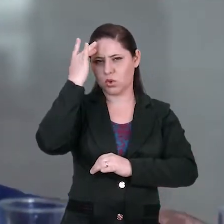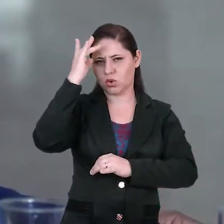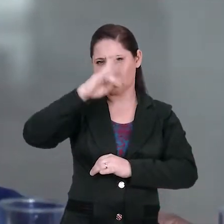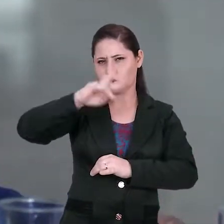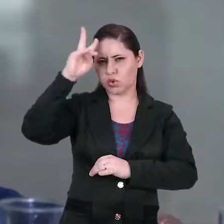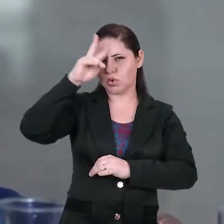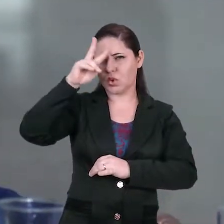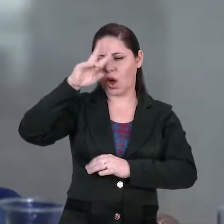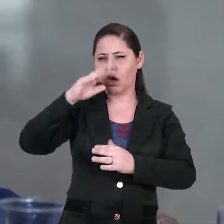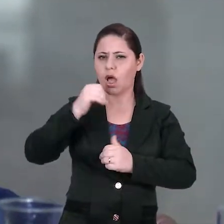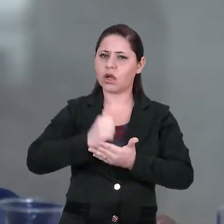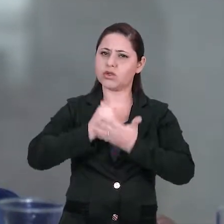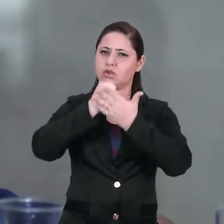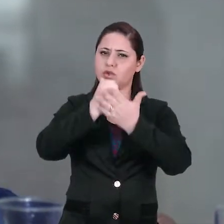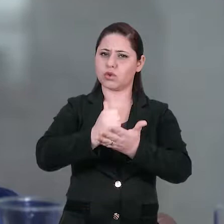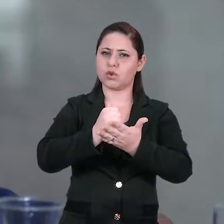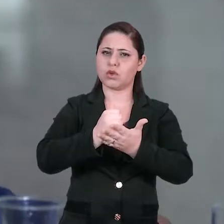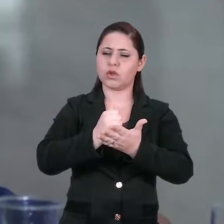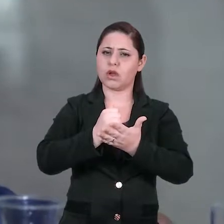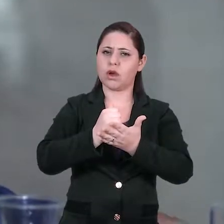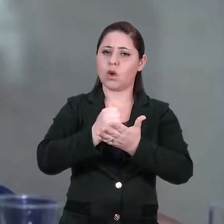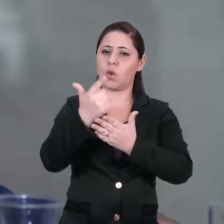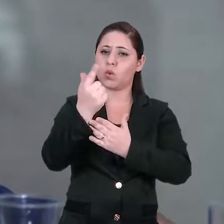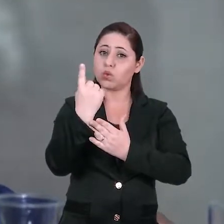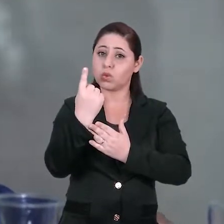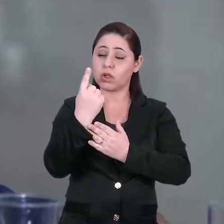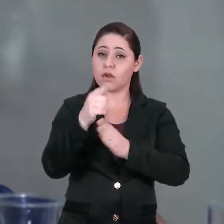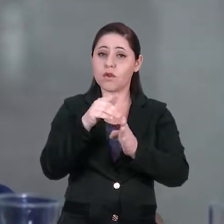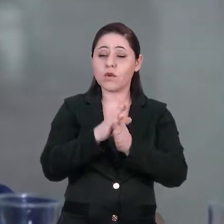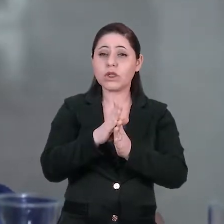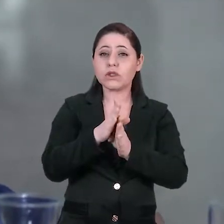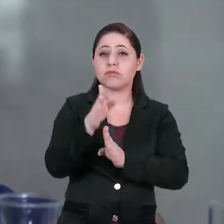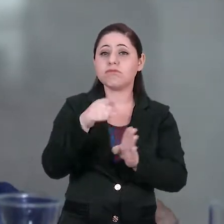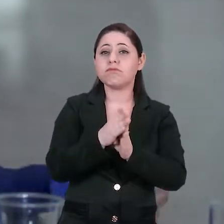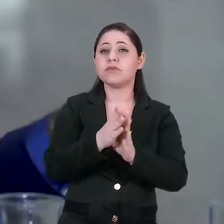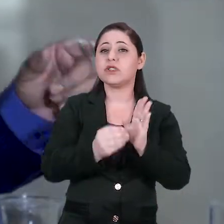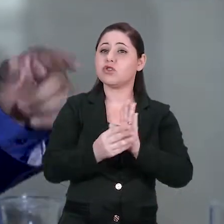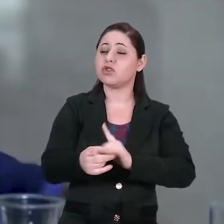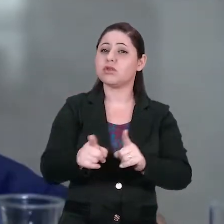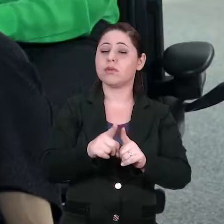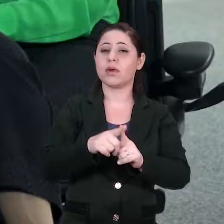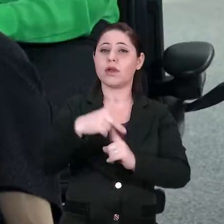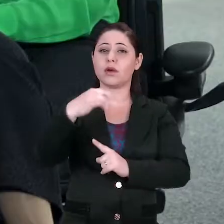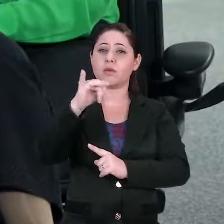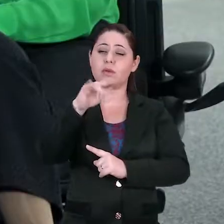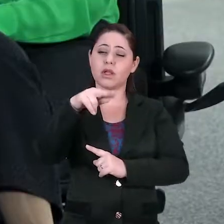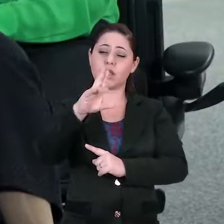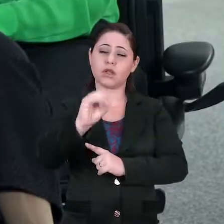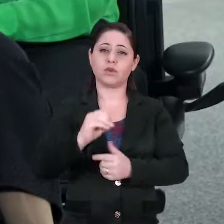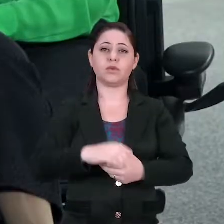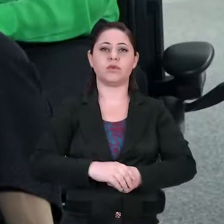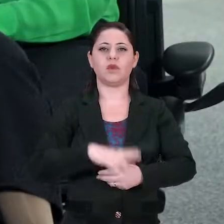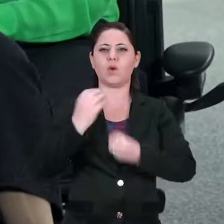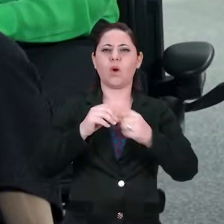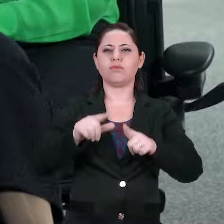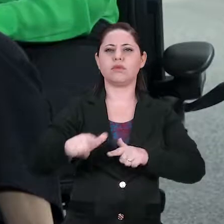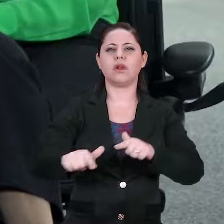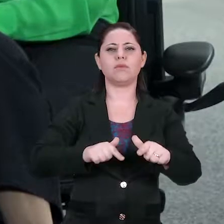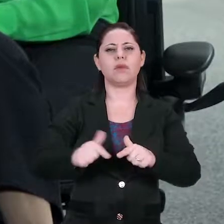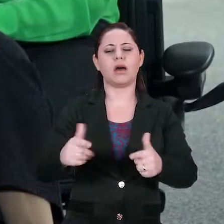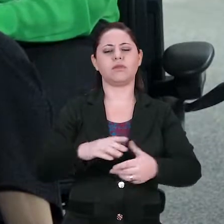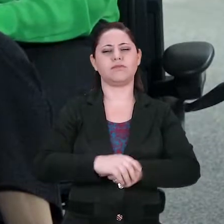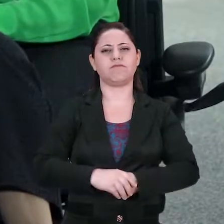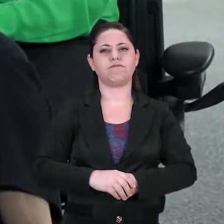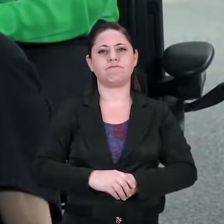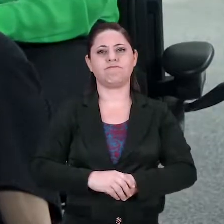que fazem a história do Mato Grosso do Sul. Um que eu recomendo é Plínio Barbosa Martins. Como é que foi o exercício da vereança?